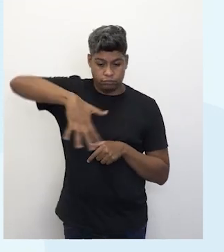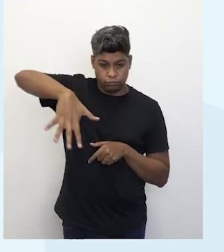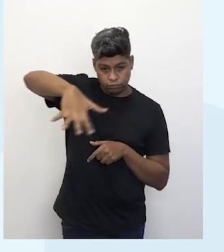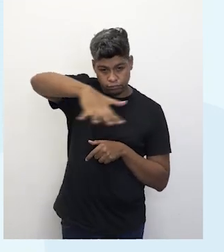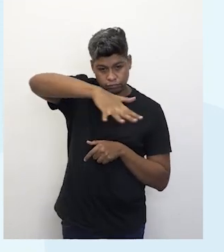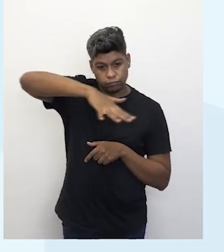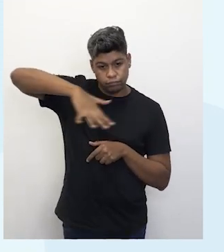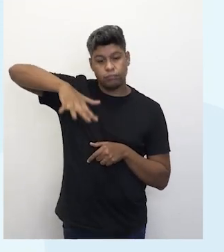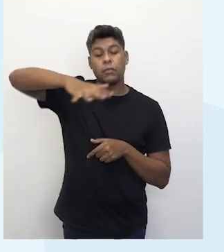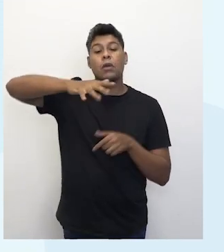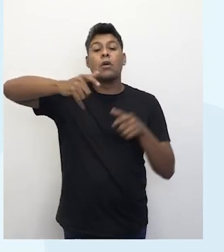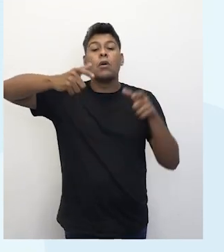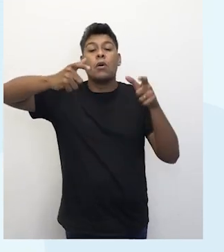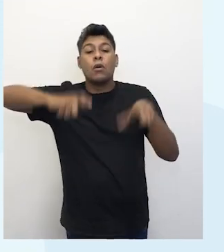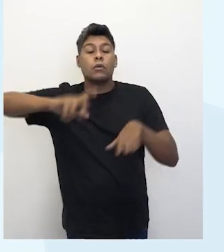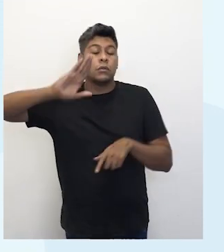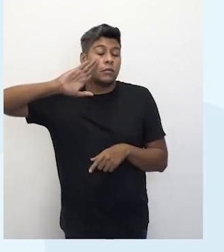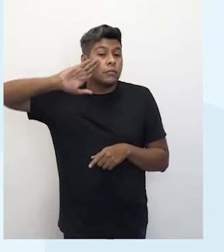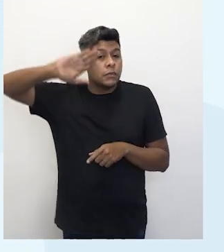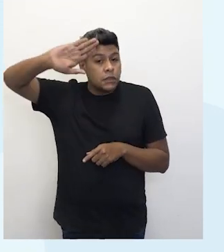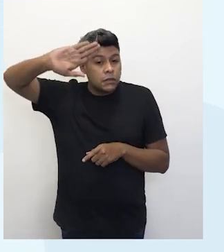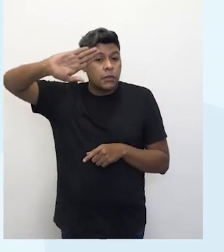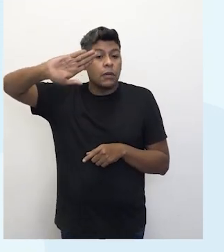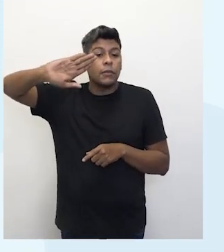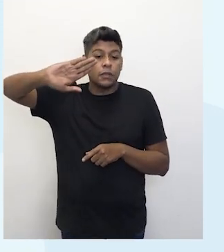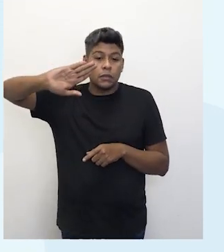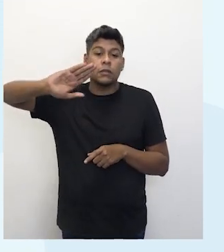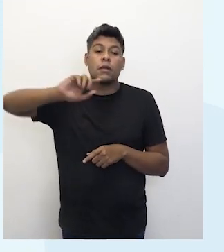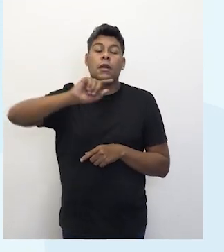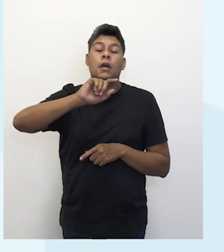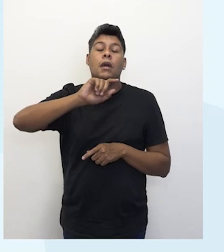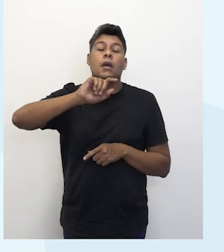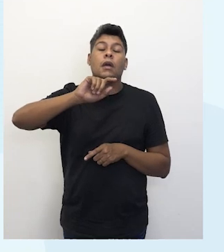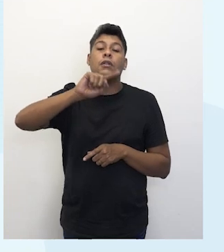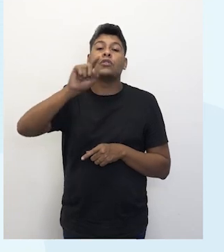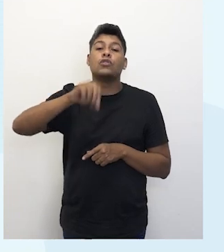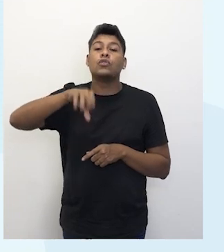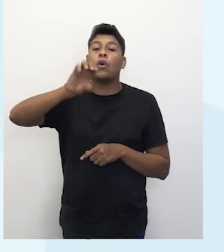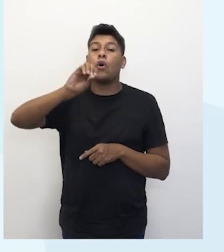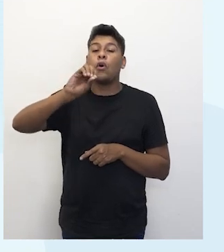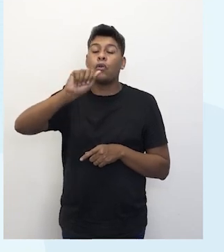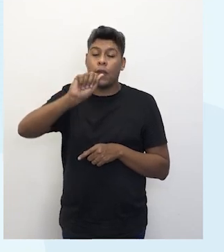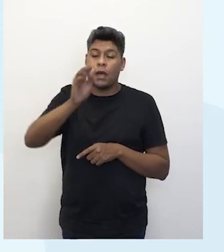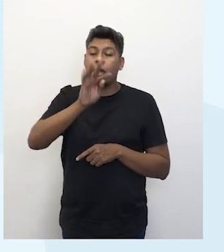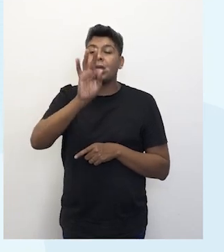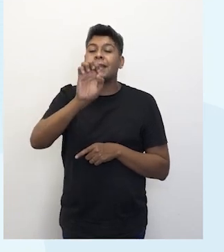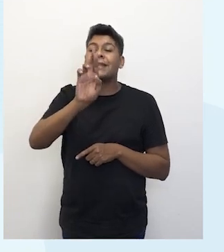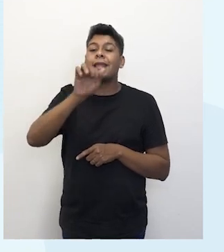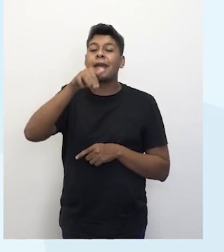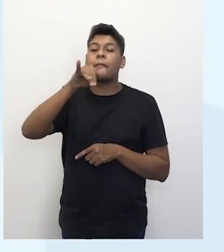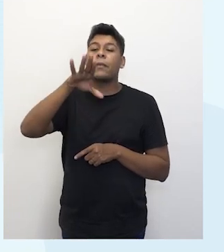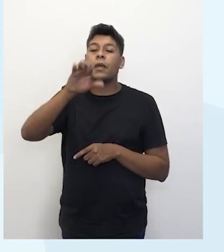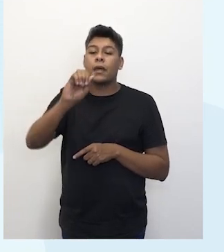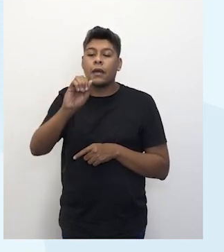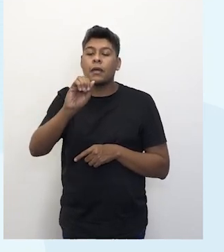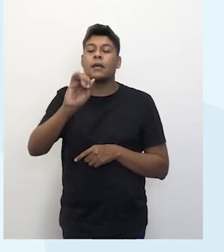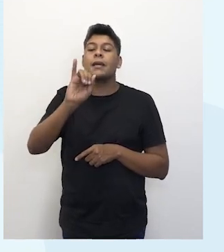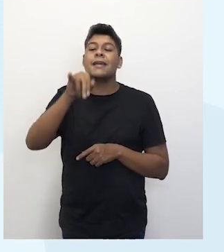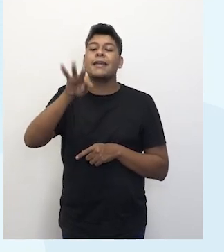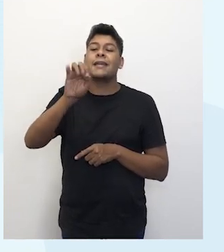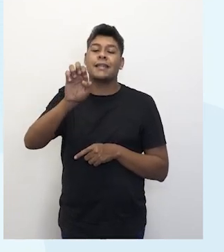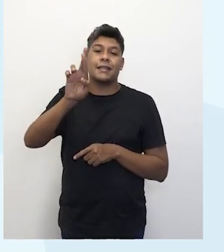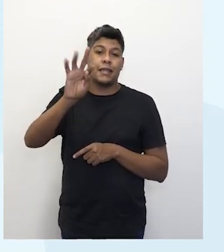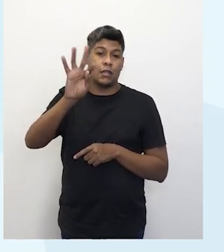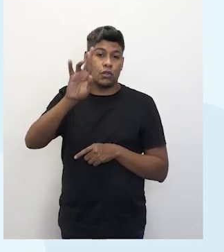está localizado principalmente na zona térmica intertropical né que é a parte aí Central